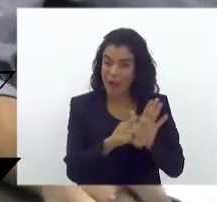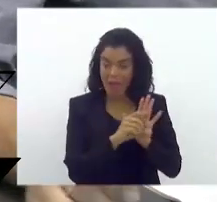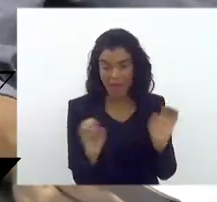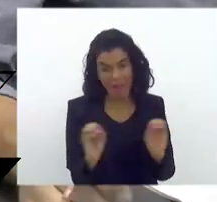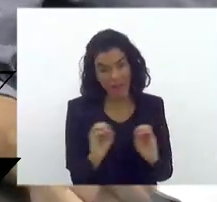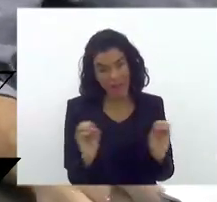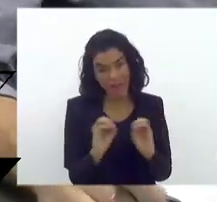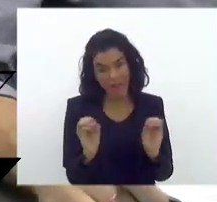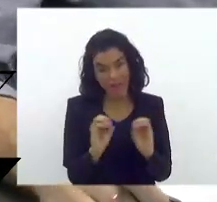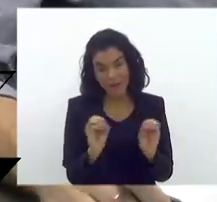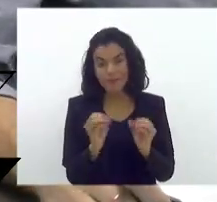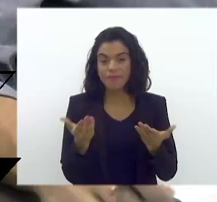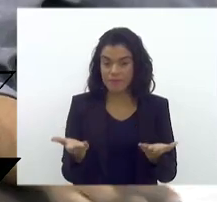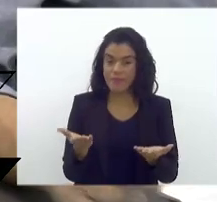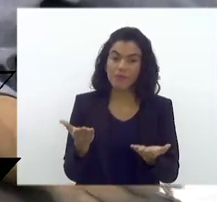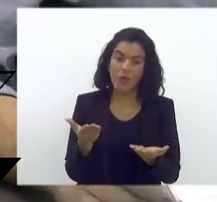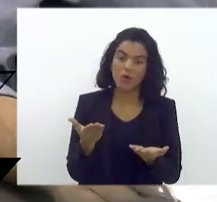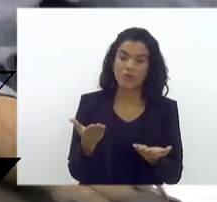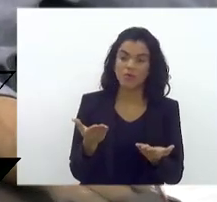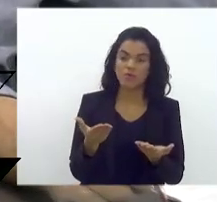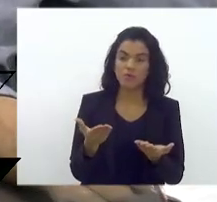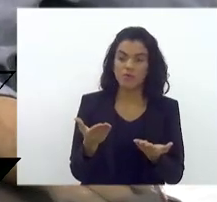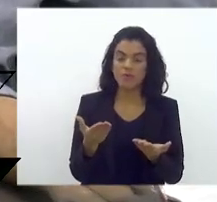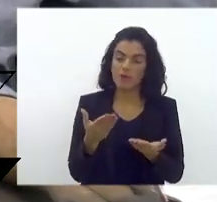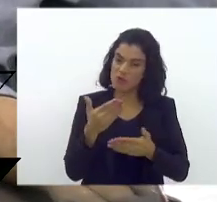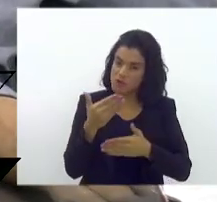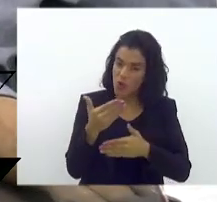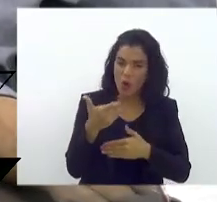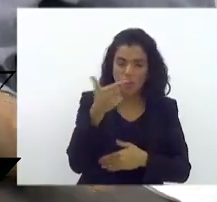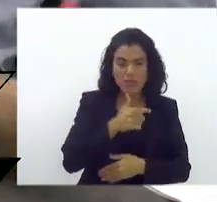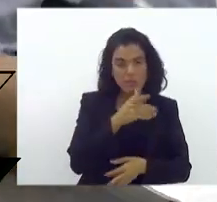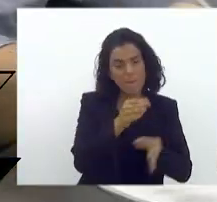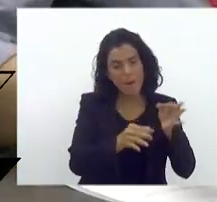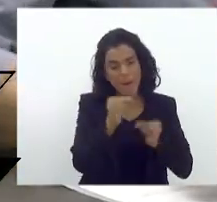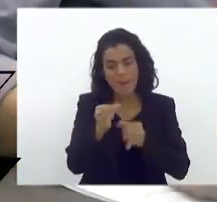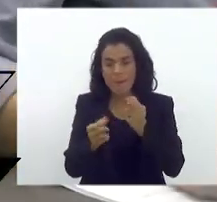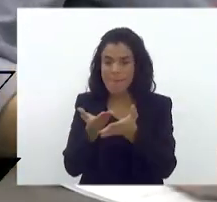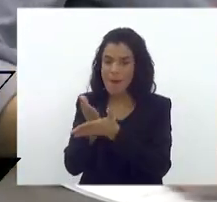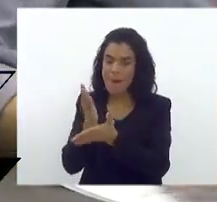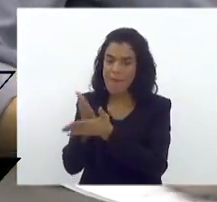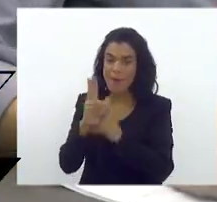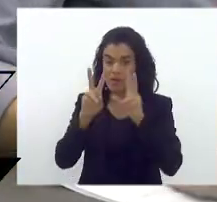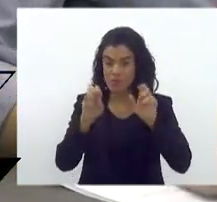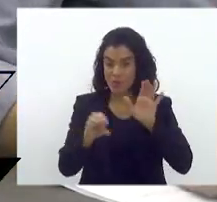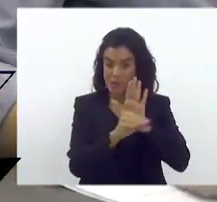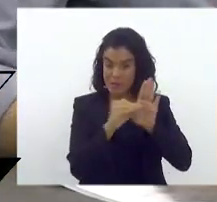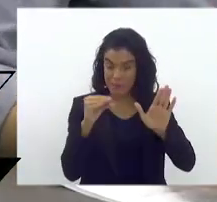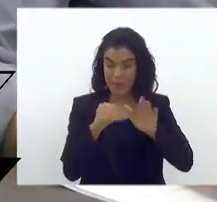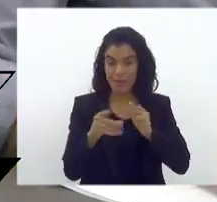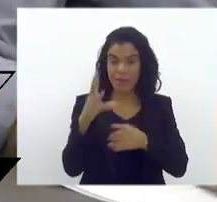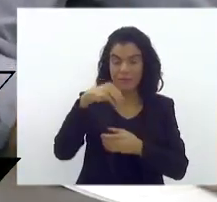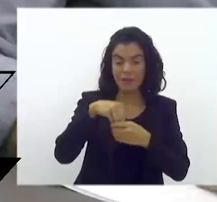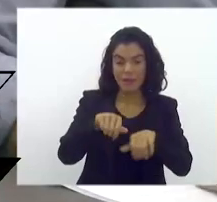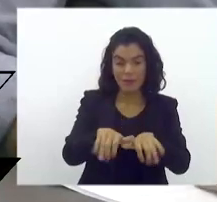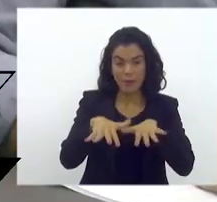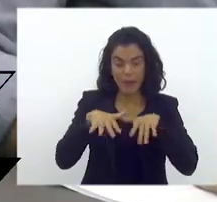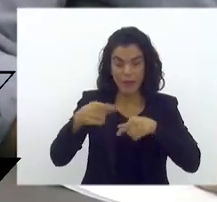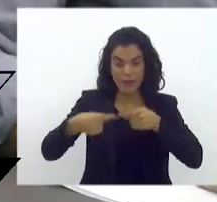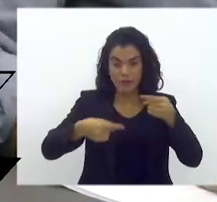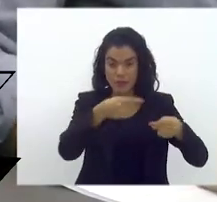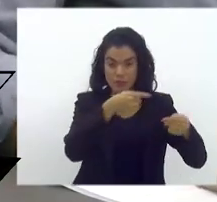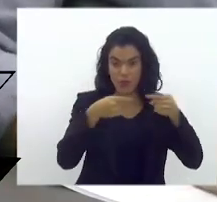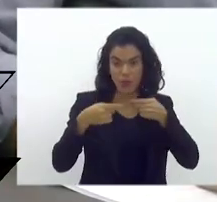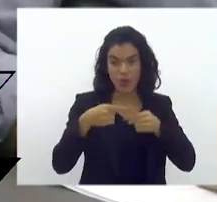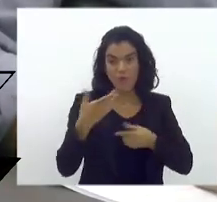só pedir para Vossa Excelência avançar com o parecer sobre as emendas de plenário, dentro dessa linha do Tandi, que me